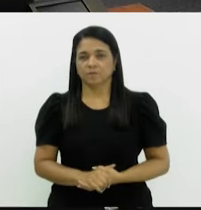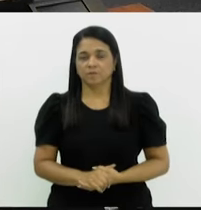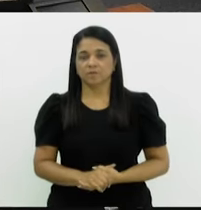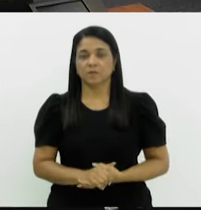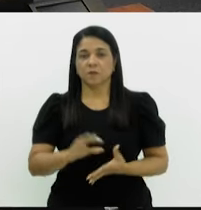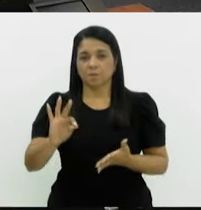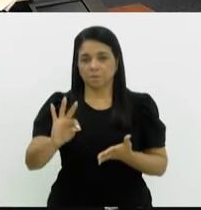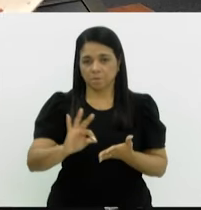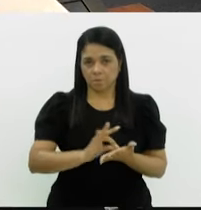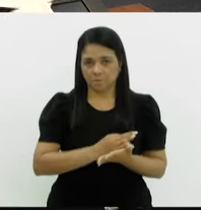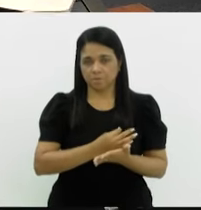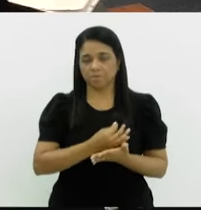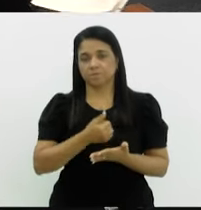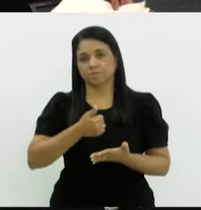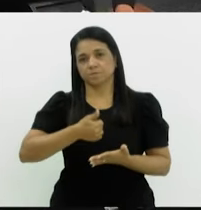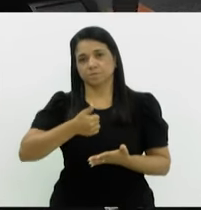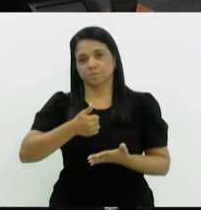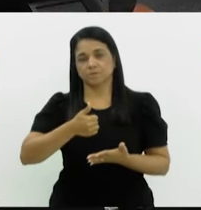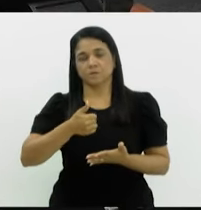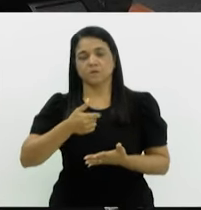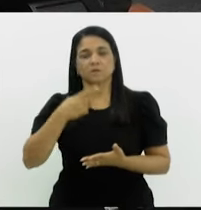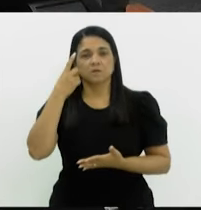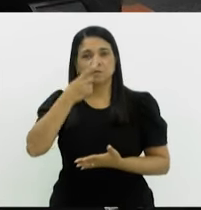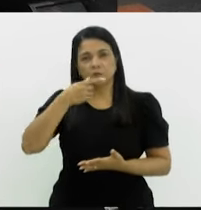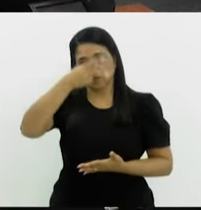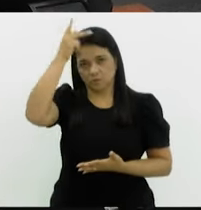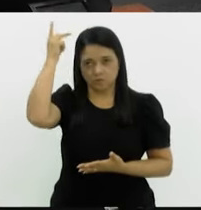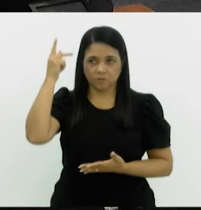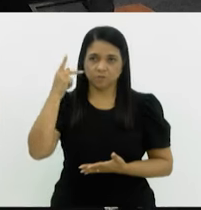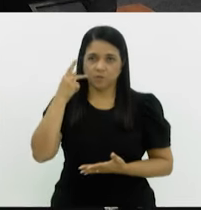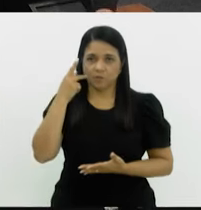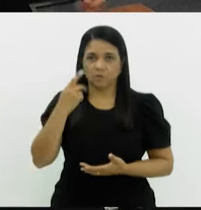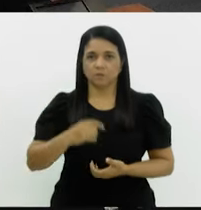Primeiro orador inscrito é o nobre deputado Luiz Paulo.